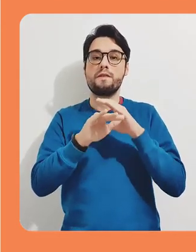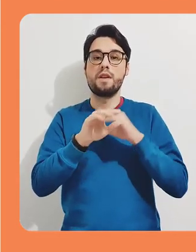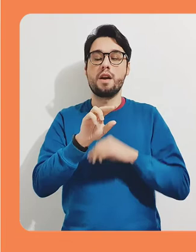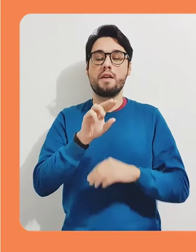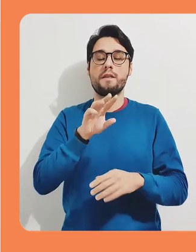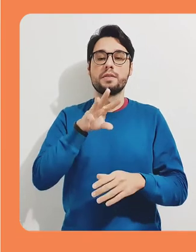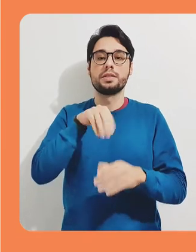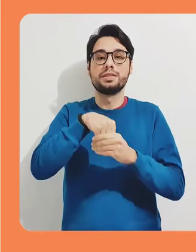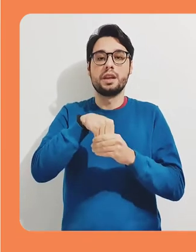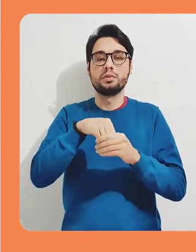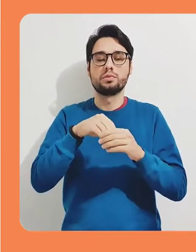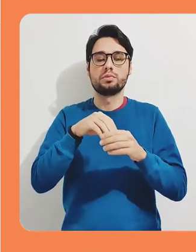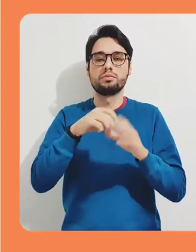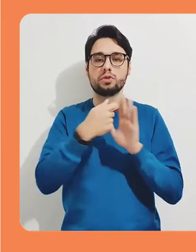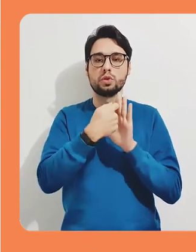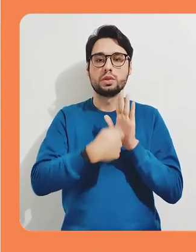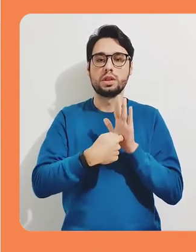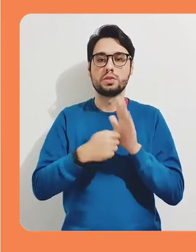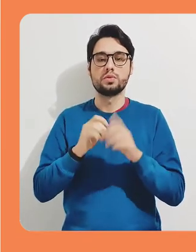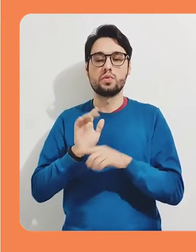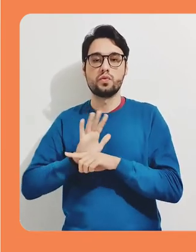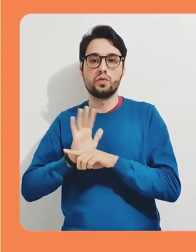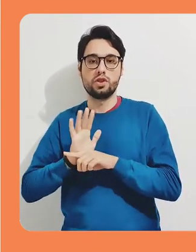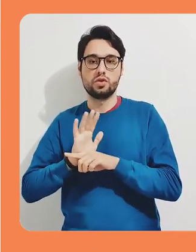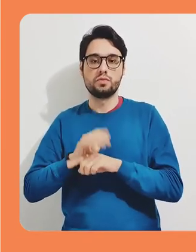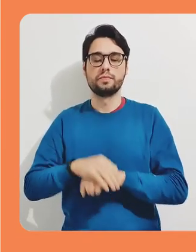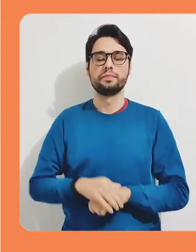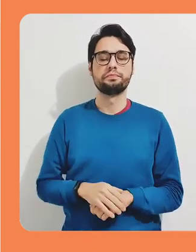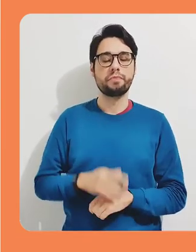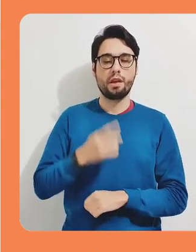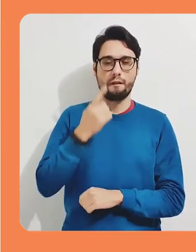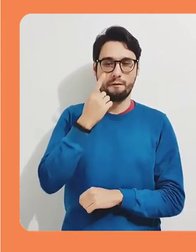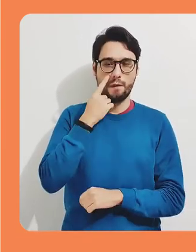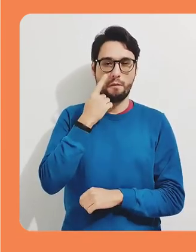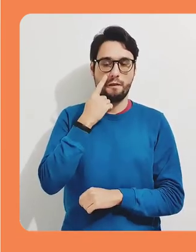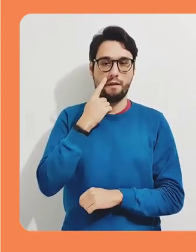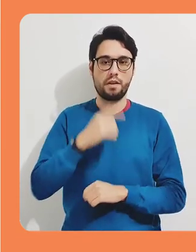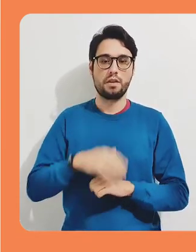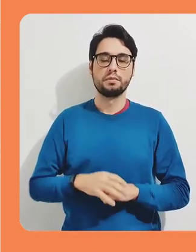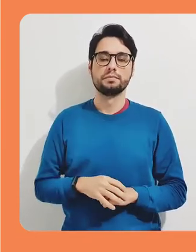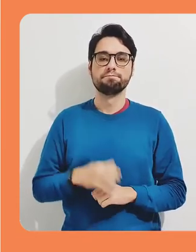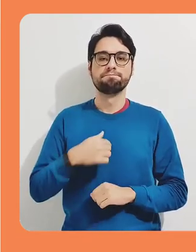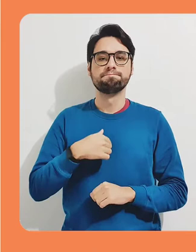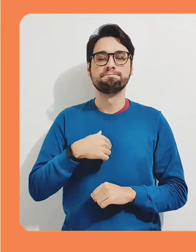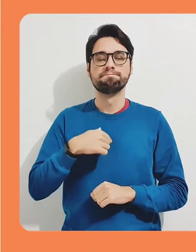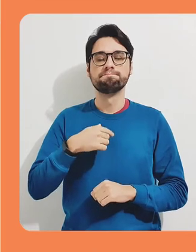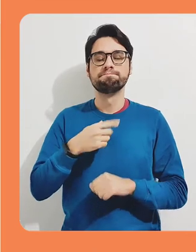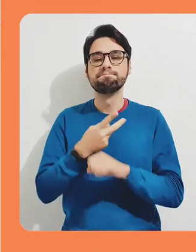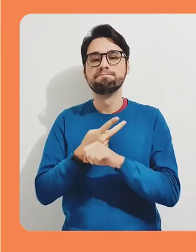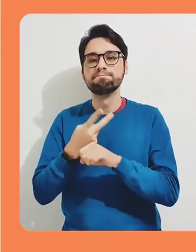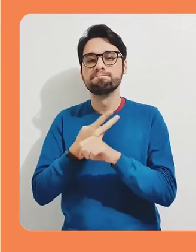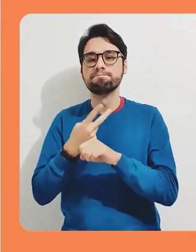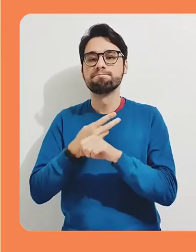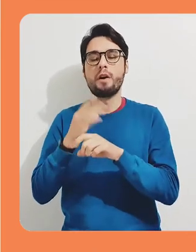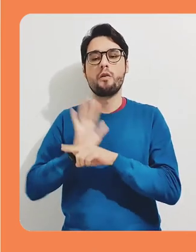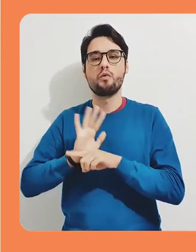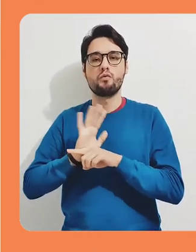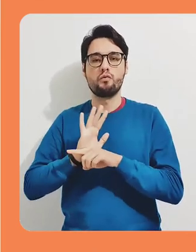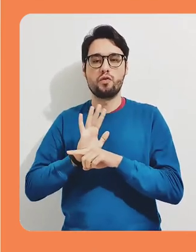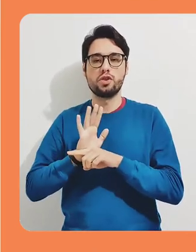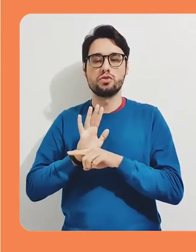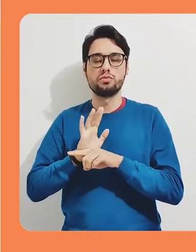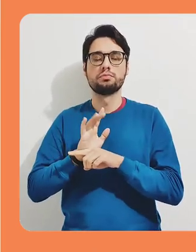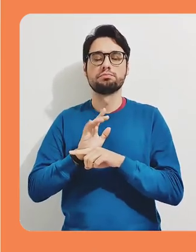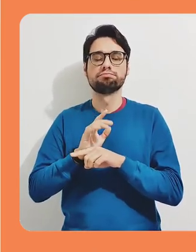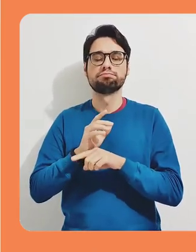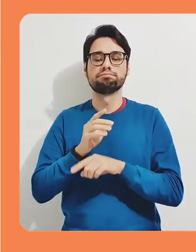imagem ou utilizar uma imagem existente, fazer uma formatação, e o